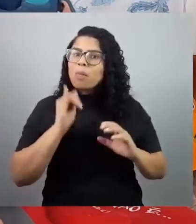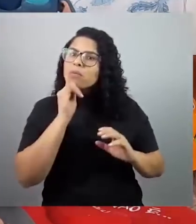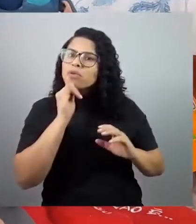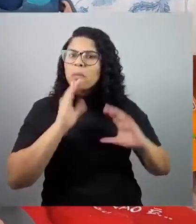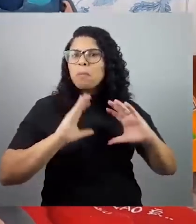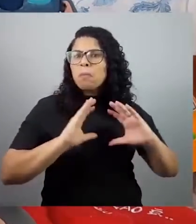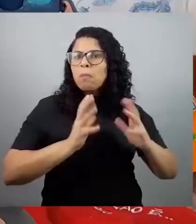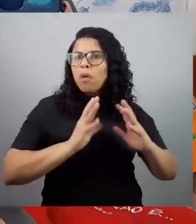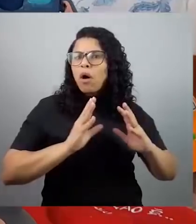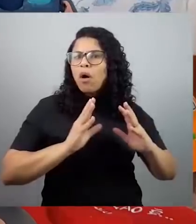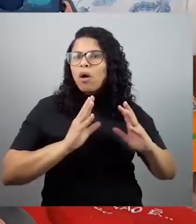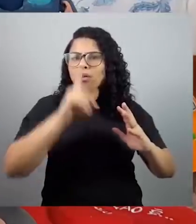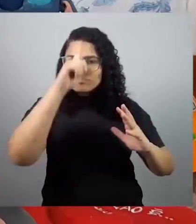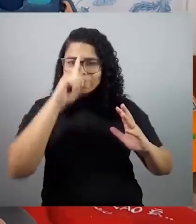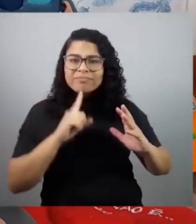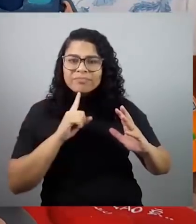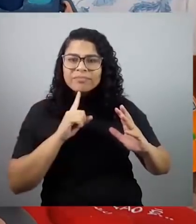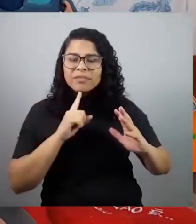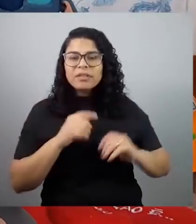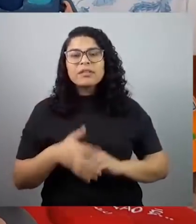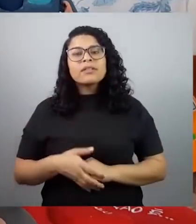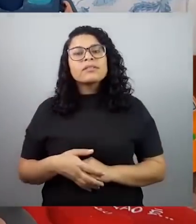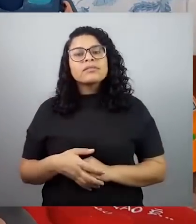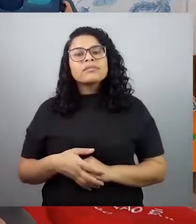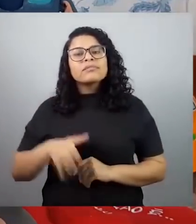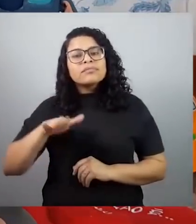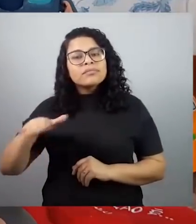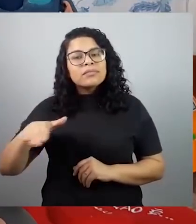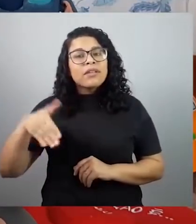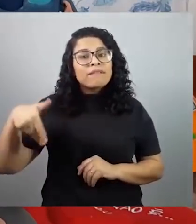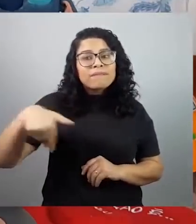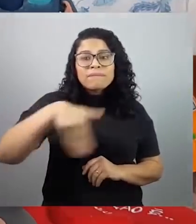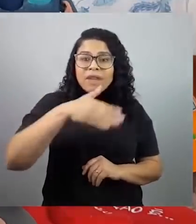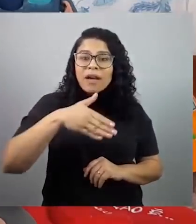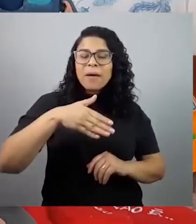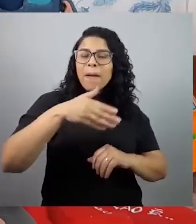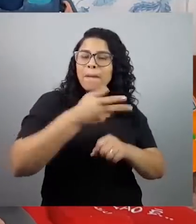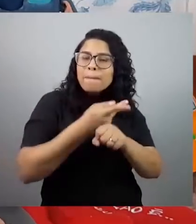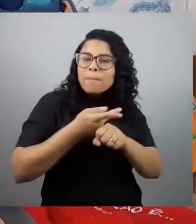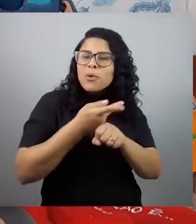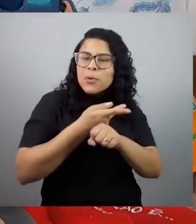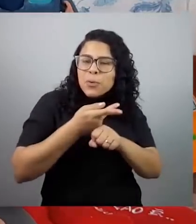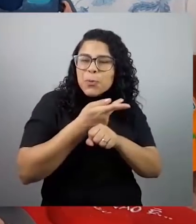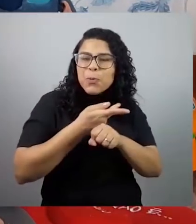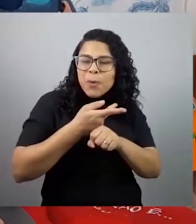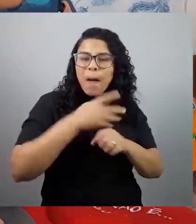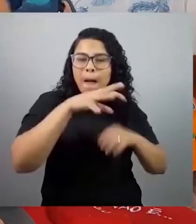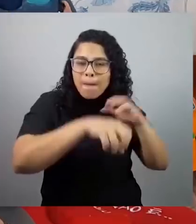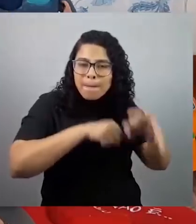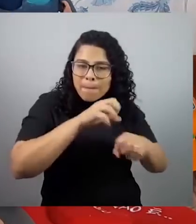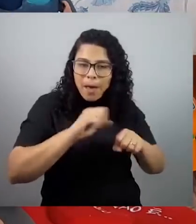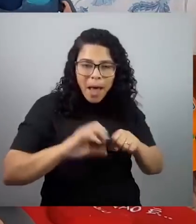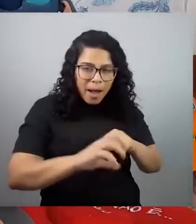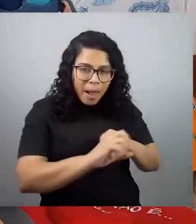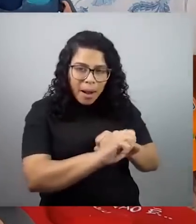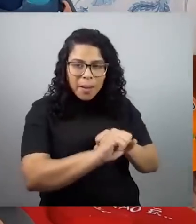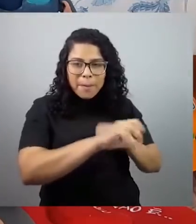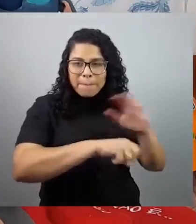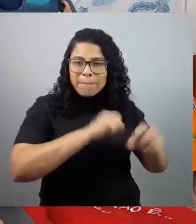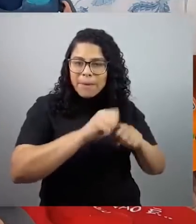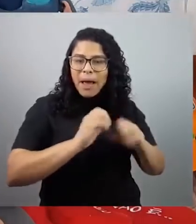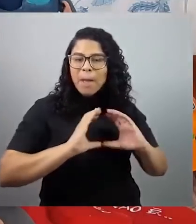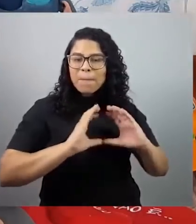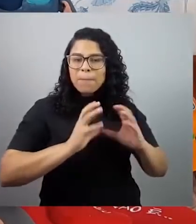amarela? E aí eles vão lá, ó, e vão procurar. Passando pela essa cama de gato, ó, e encontrando a bolinha